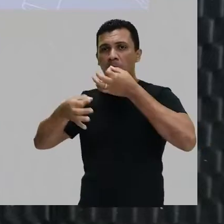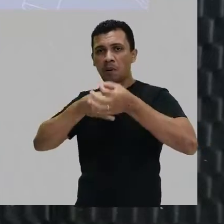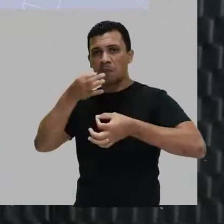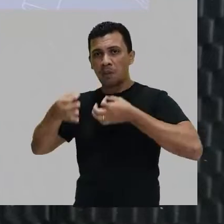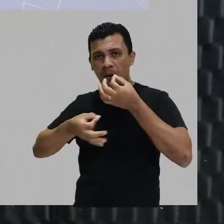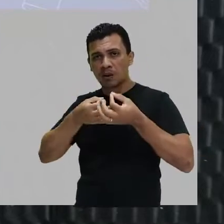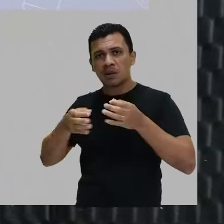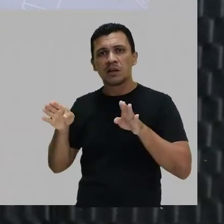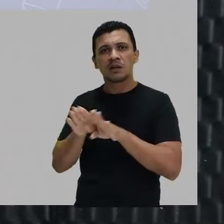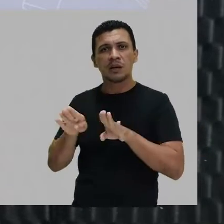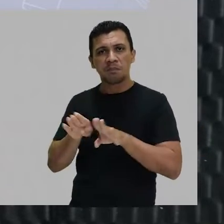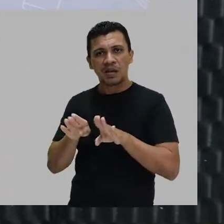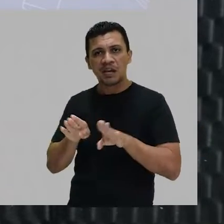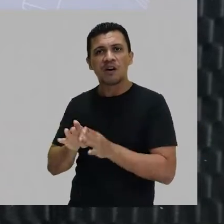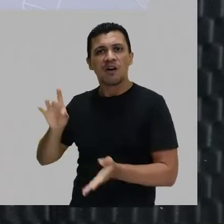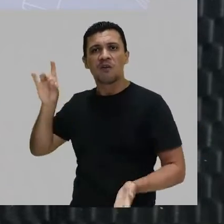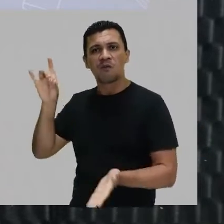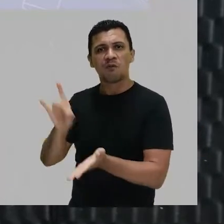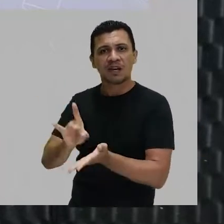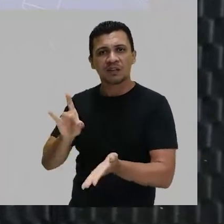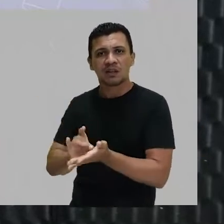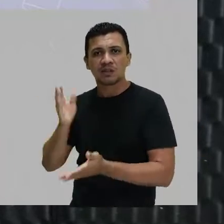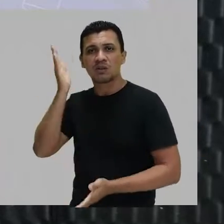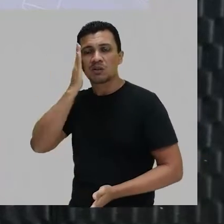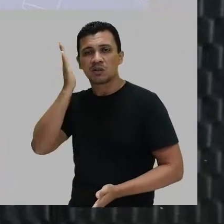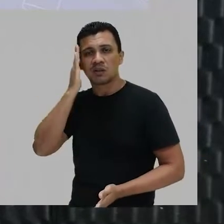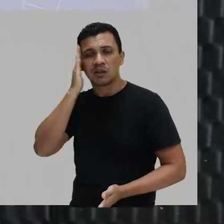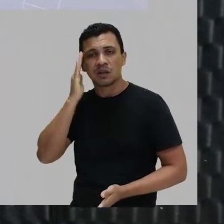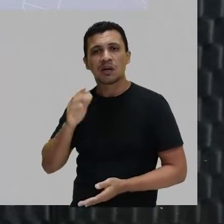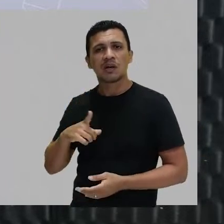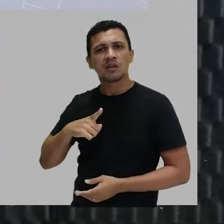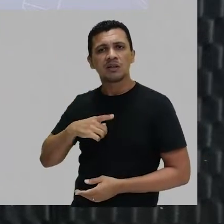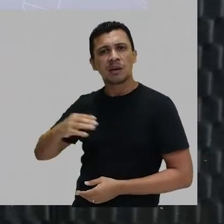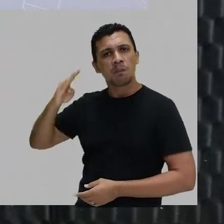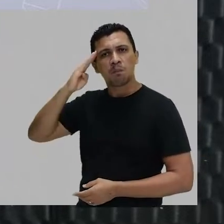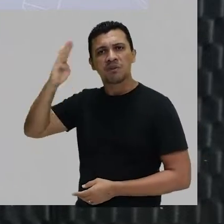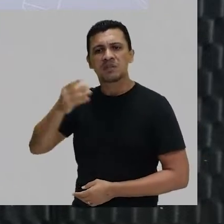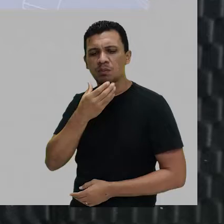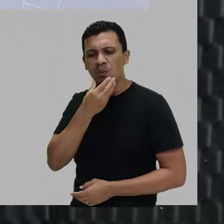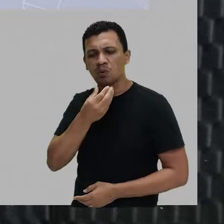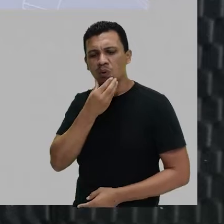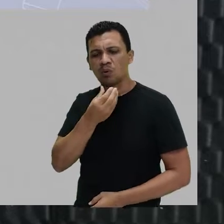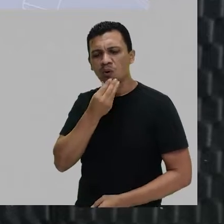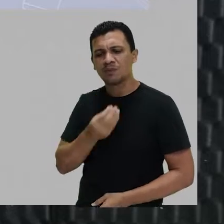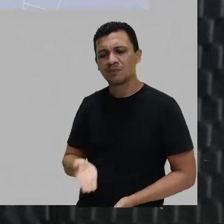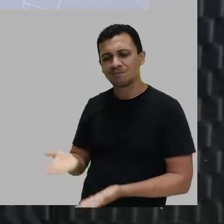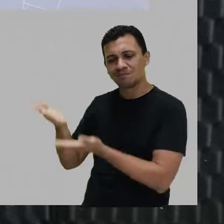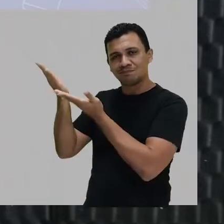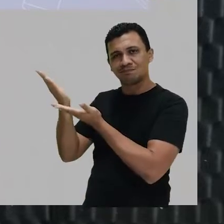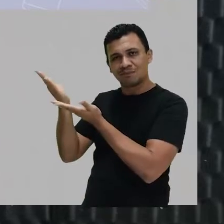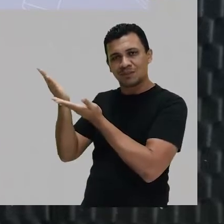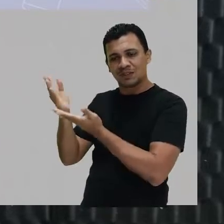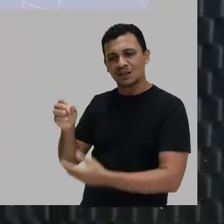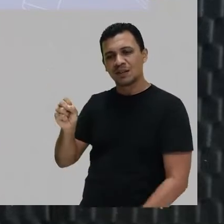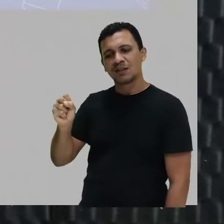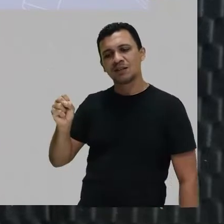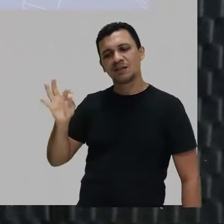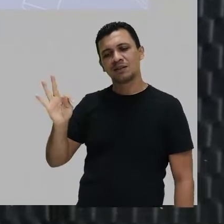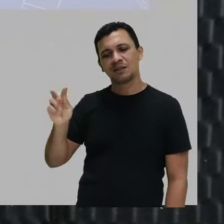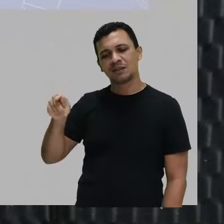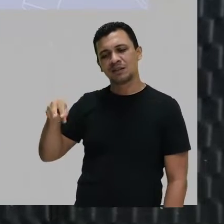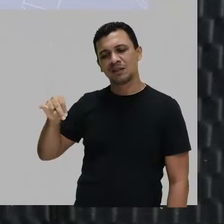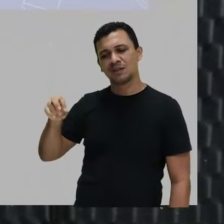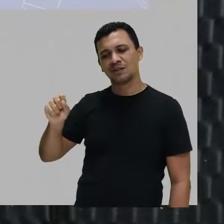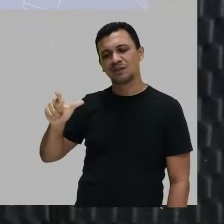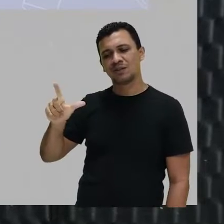da interpretação no princípio da obra de um autor chamado Stanislavski. Eu vou repetir para facilitar meu